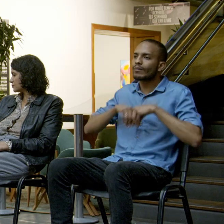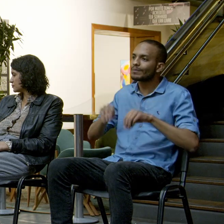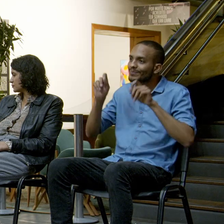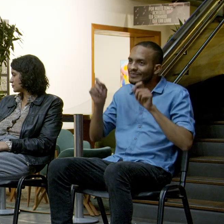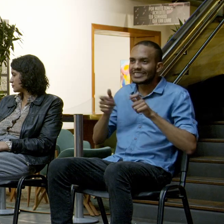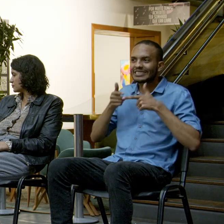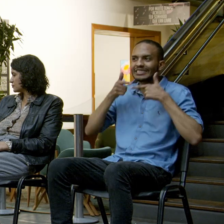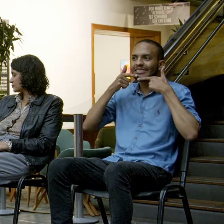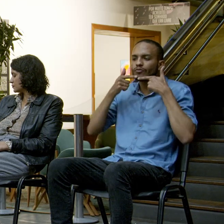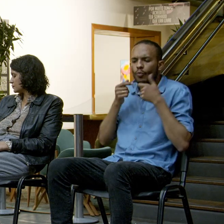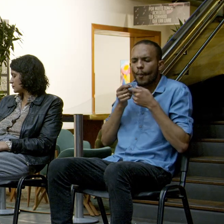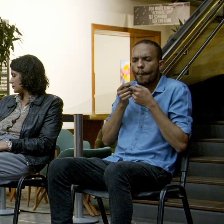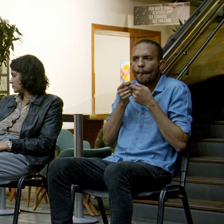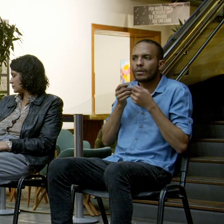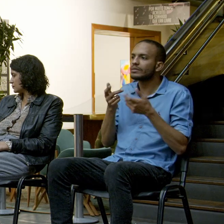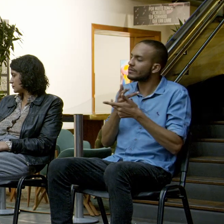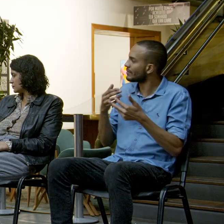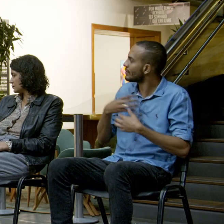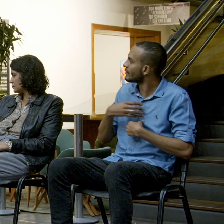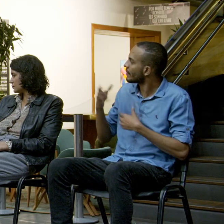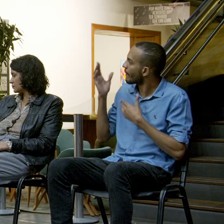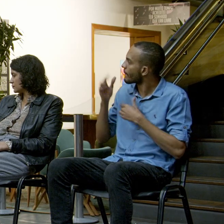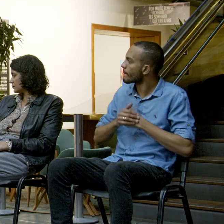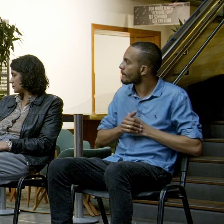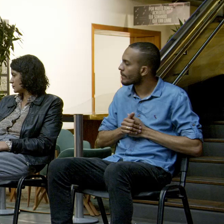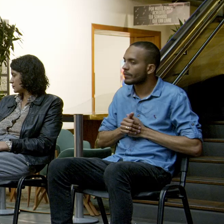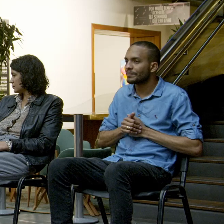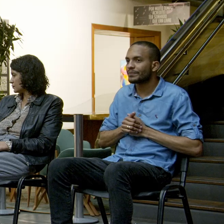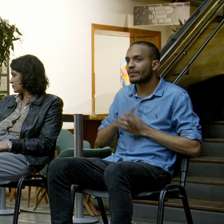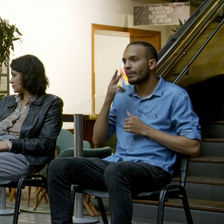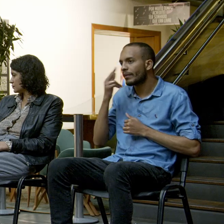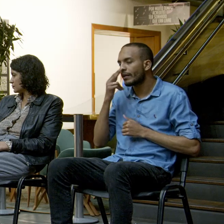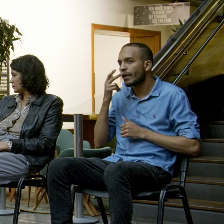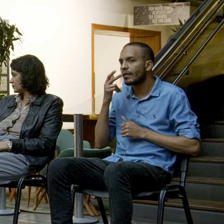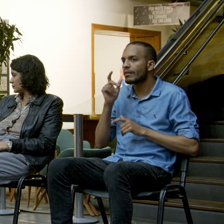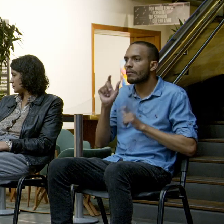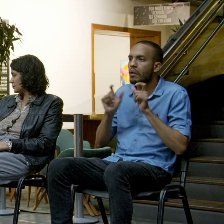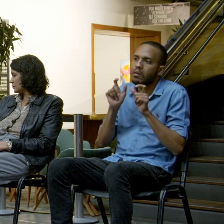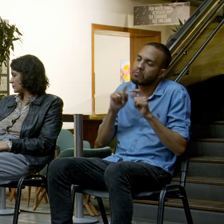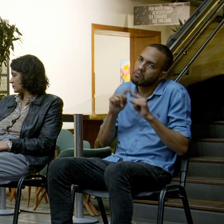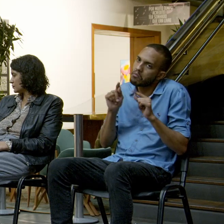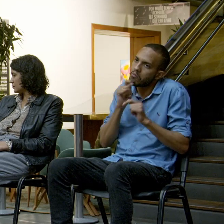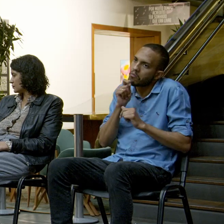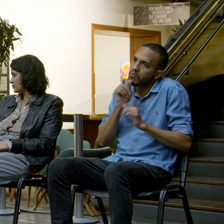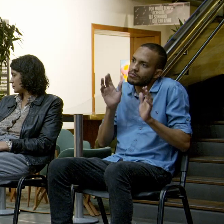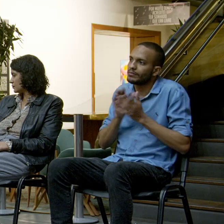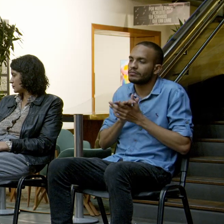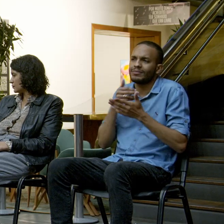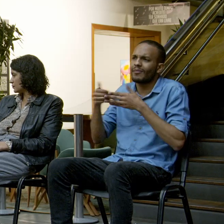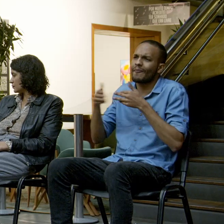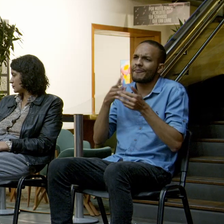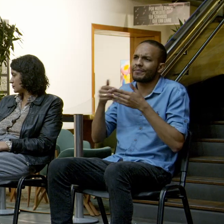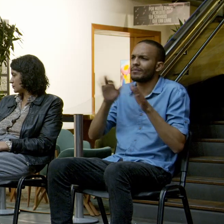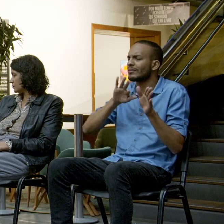sorriem, contraem, emitem sons que não se ouvem, que parecem palavras, mas que talvez não sejam. Não